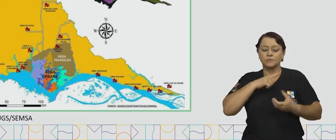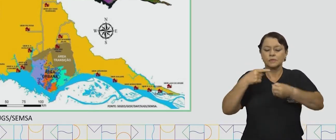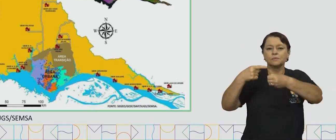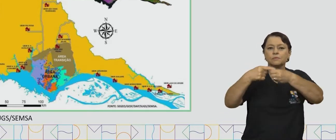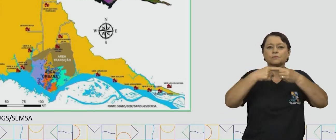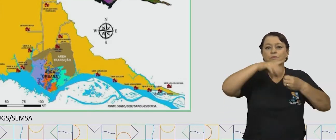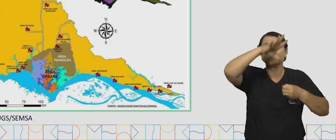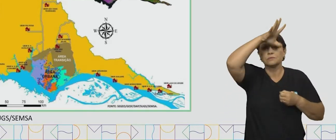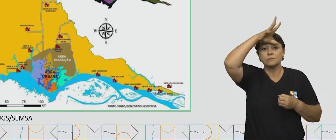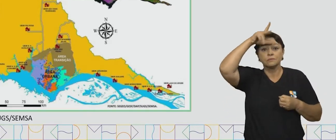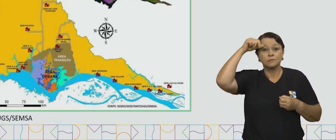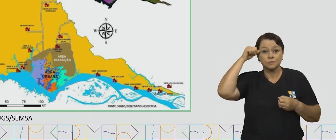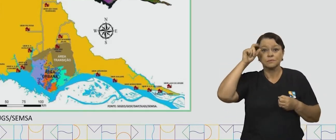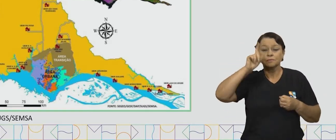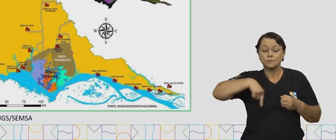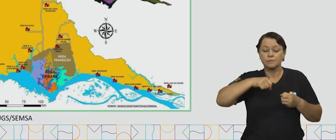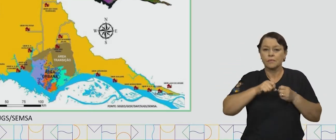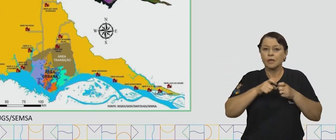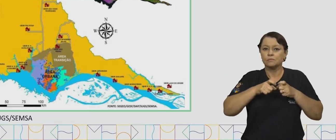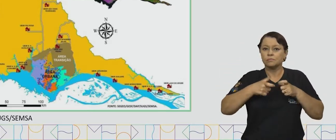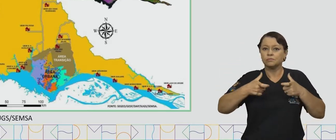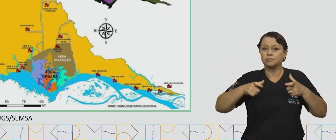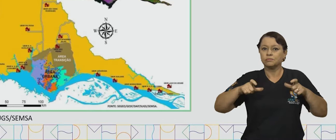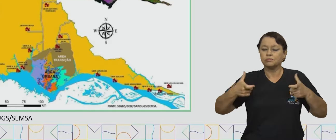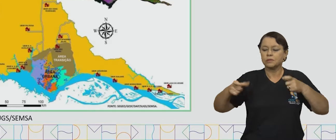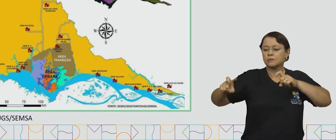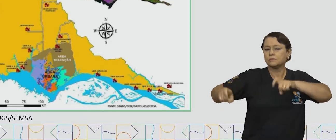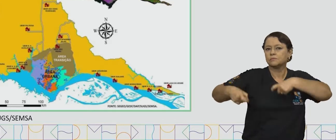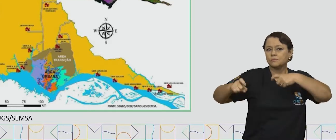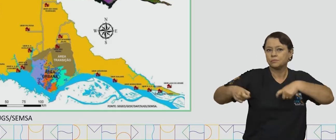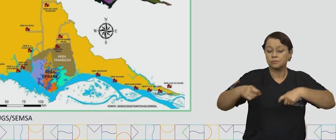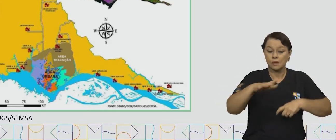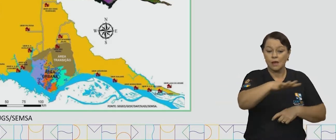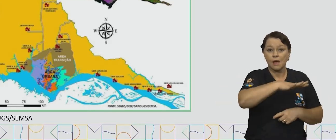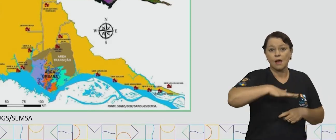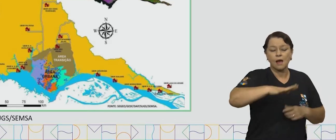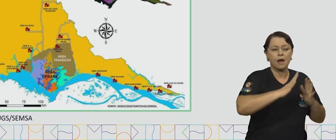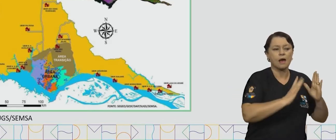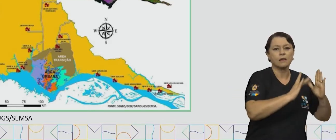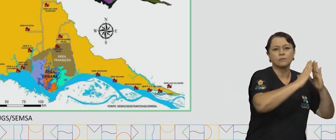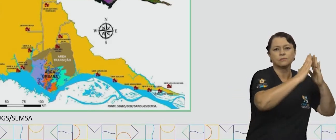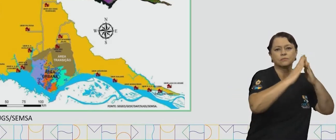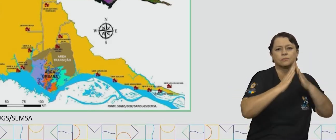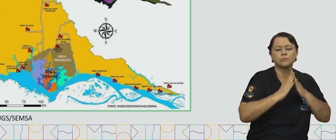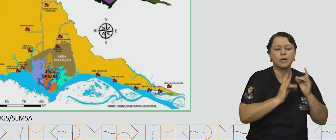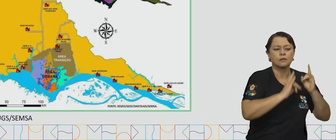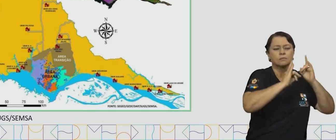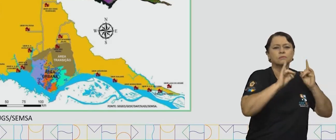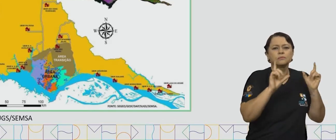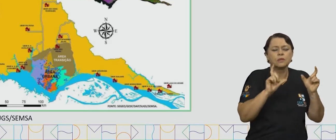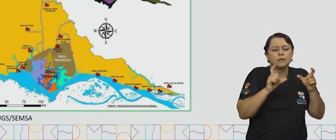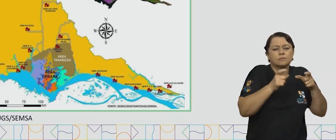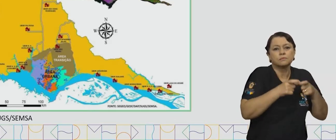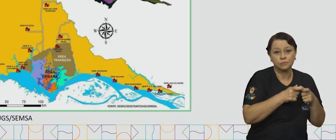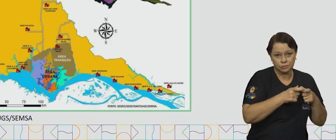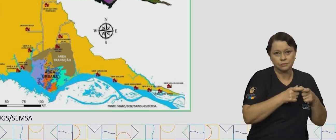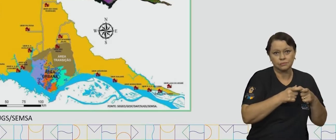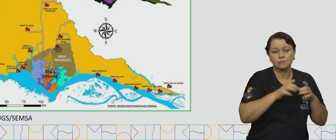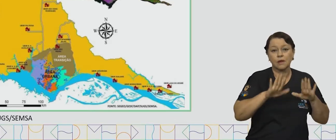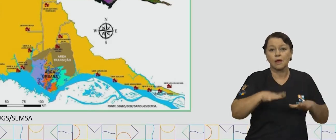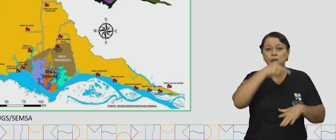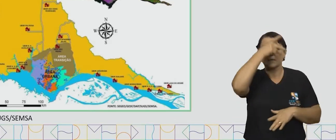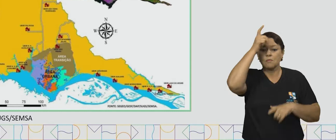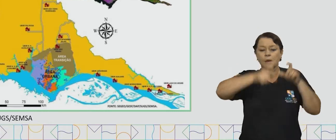sua grande maioria pela área rural. A área urbana, que equivale à cidade, é bem pequena. Ou seja, quem